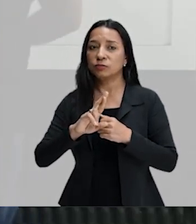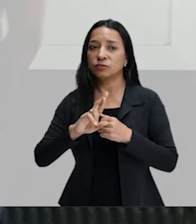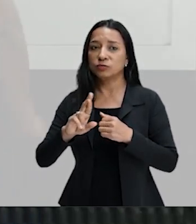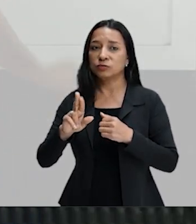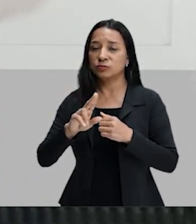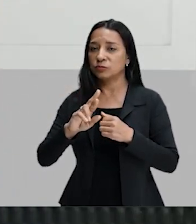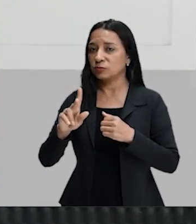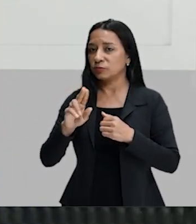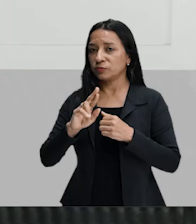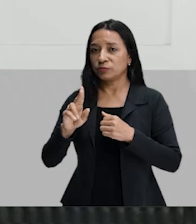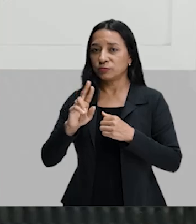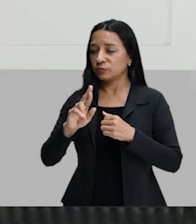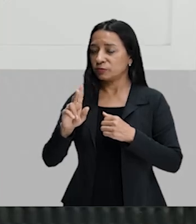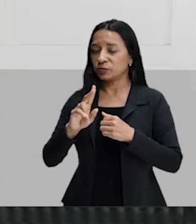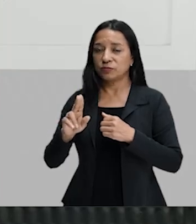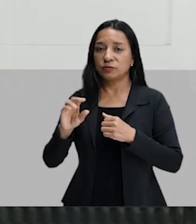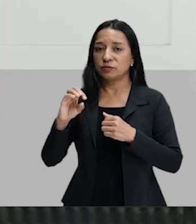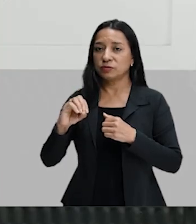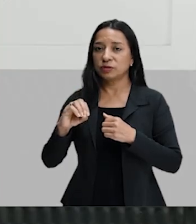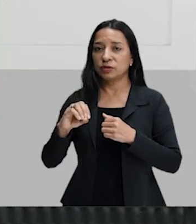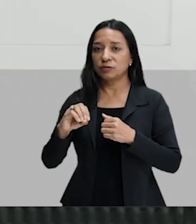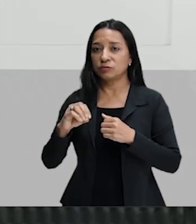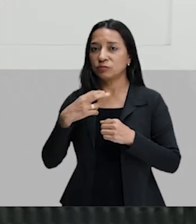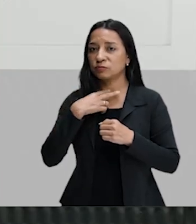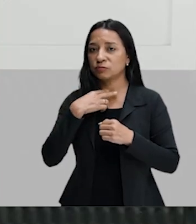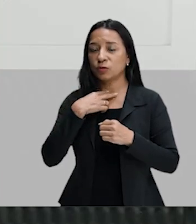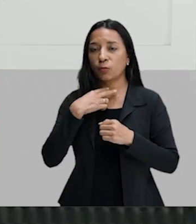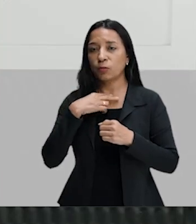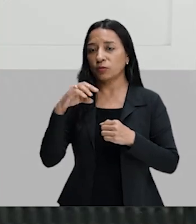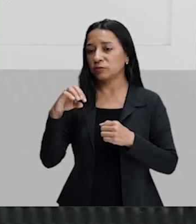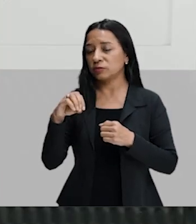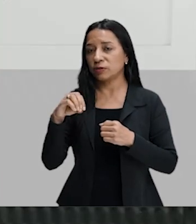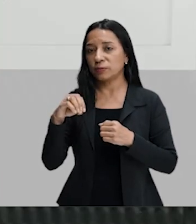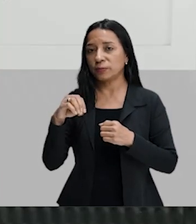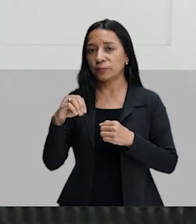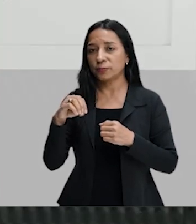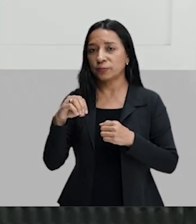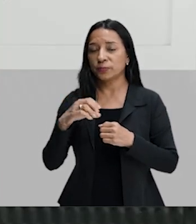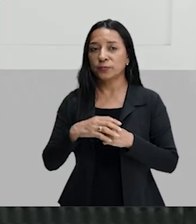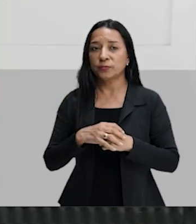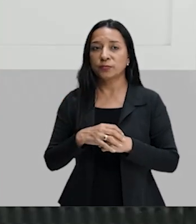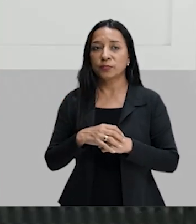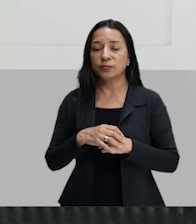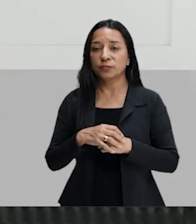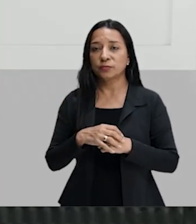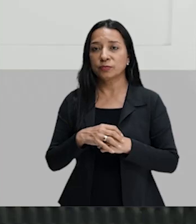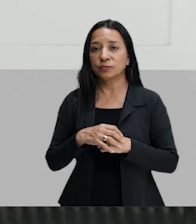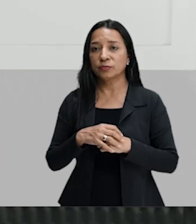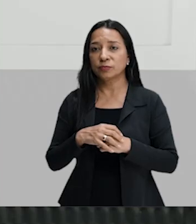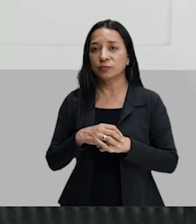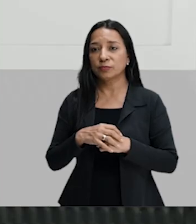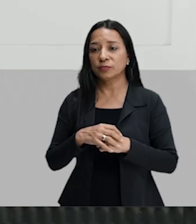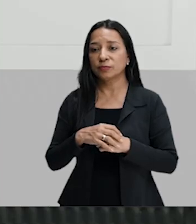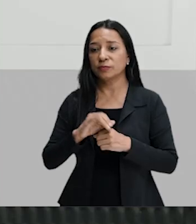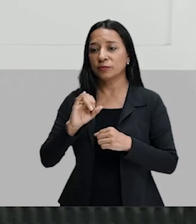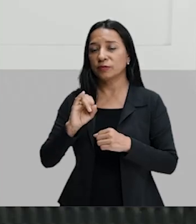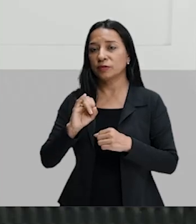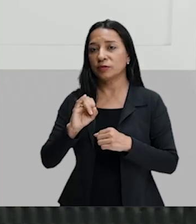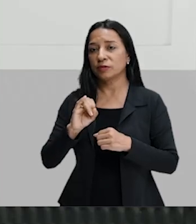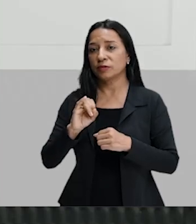zero. Ele não pode ser zero. Tá? A ao quadrado menos... Isso aqui é uma inequação,